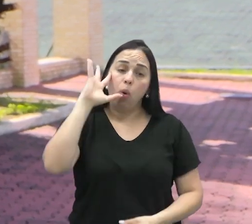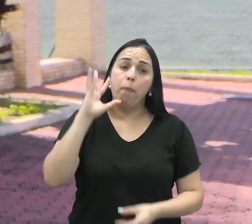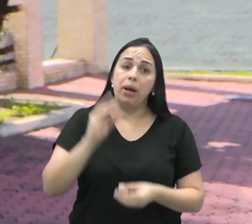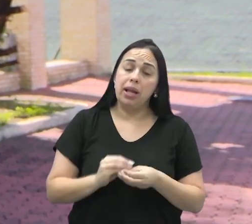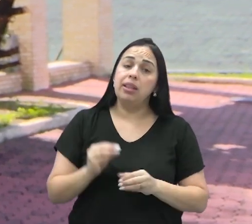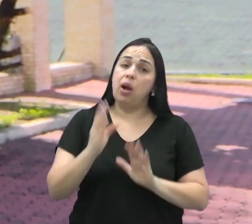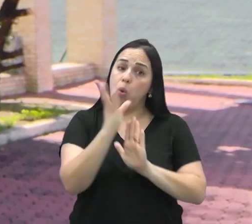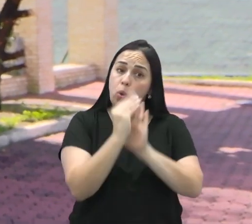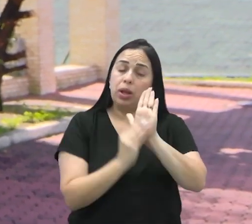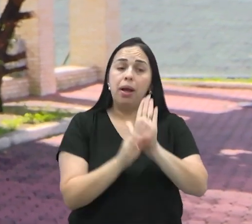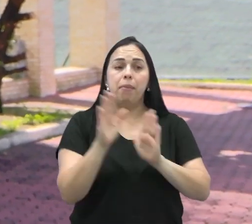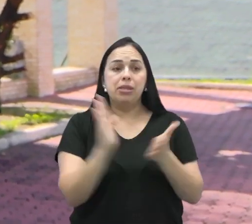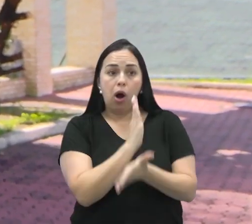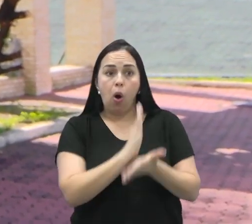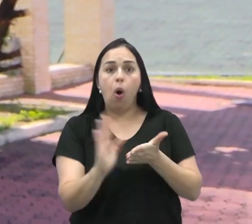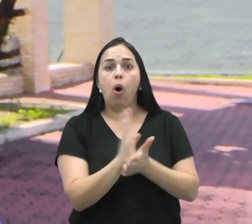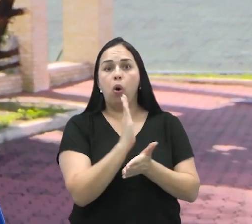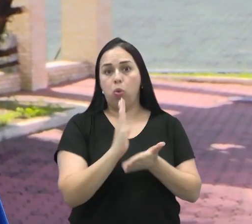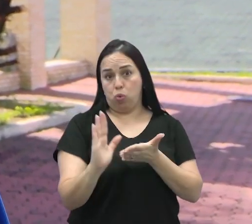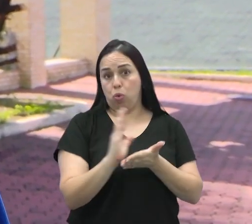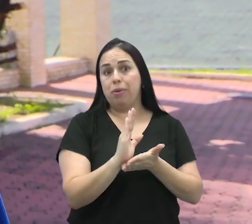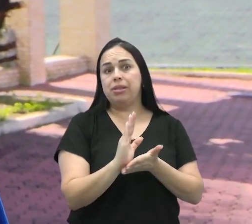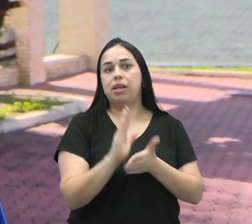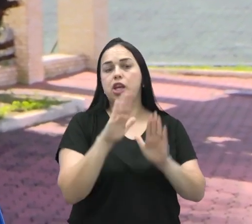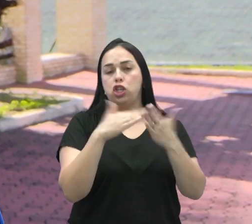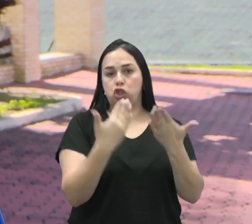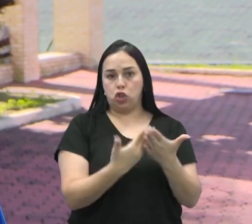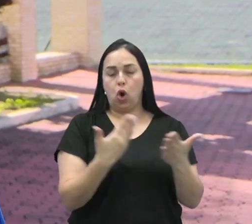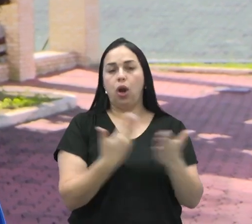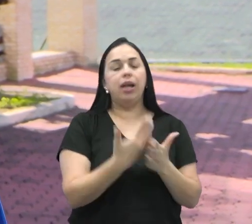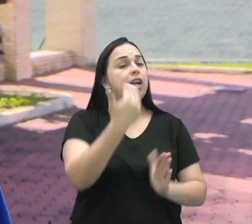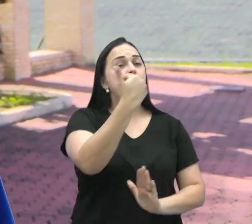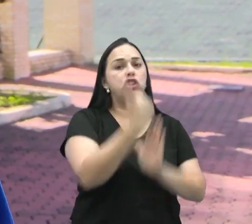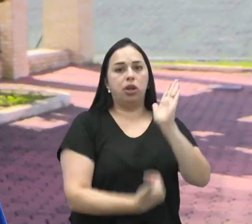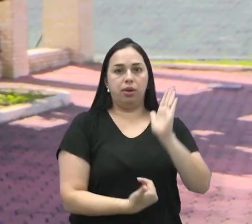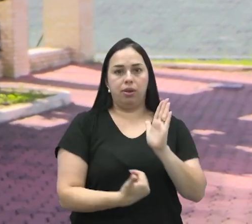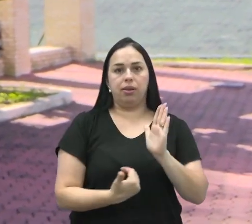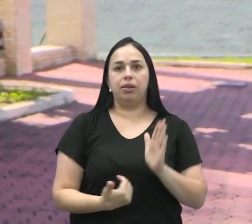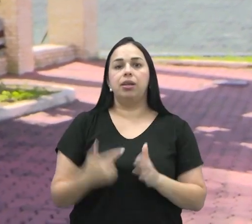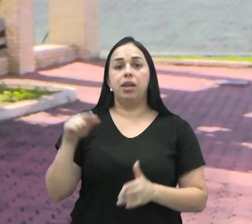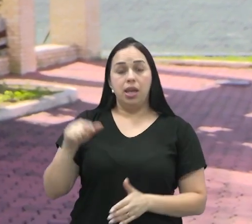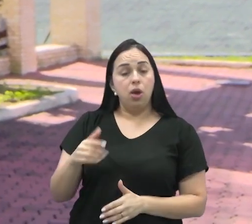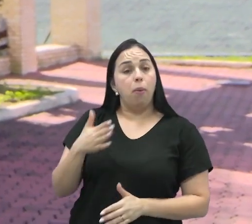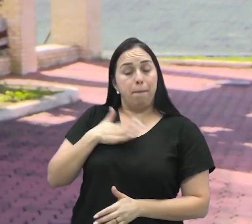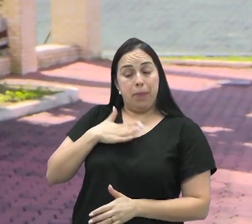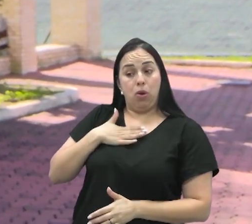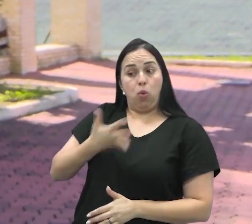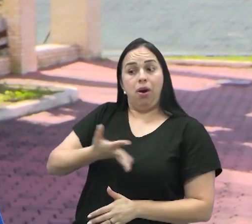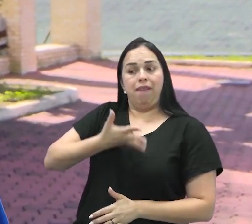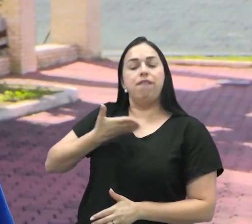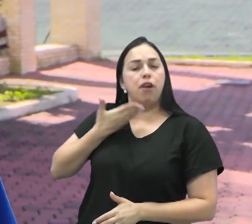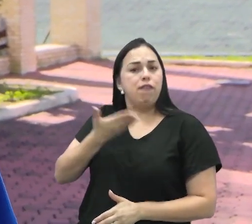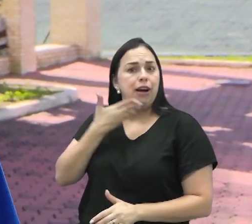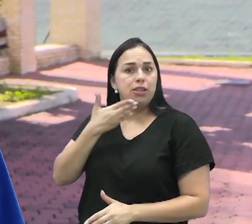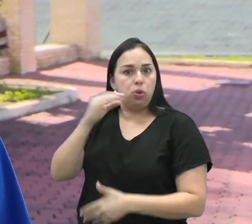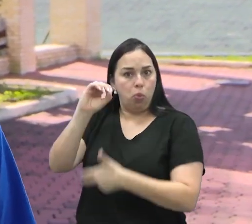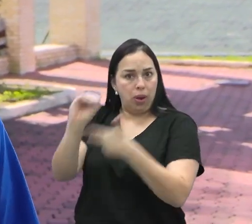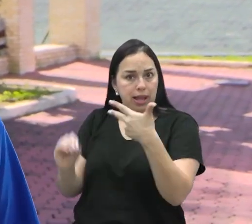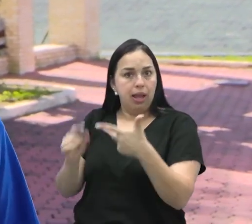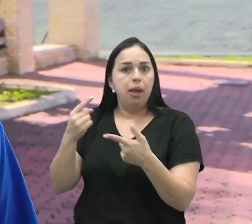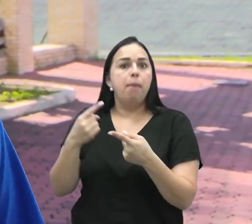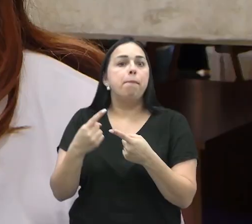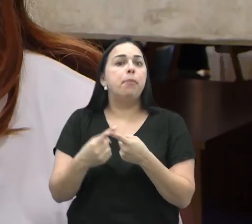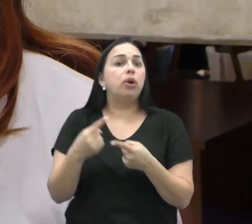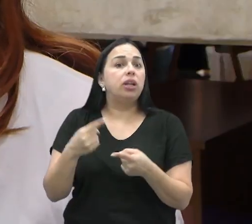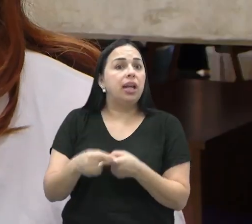essas matérias que algumas escolas até cortaram, por exemplo, filosofia. Então tive uma grande facilidade no primeiro dia de Enem, justamente porque a minha escola continuou